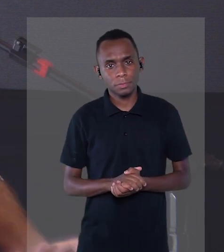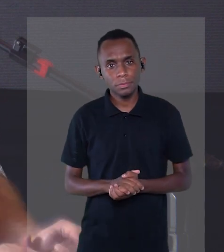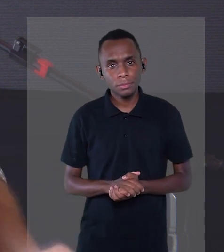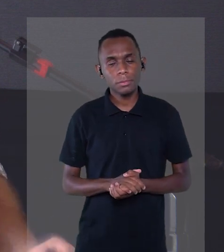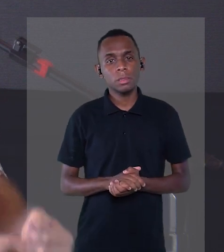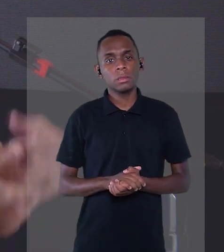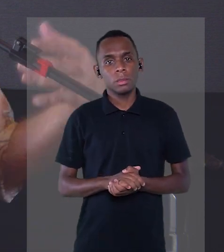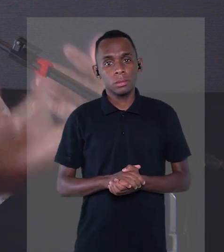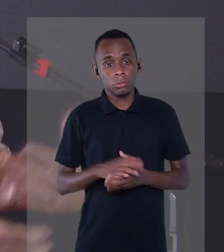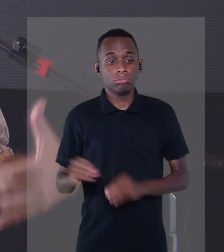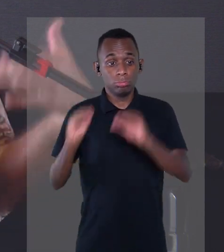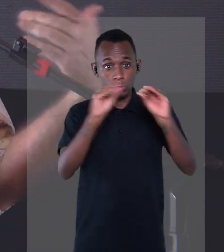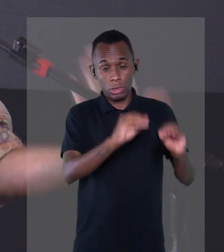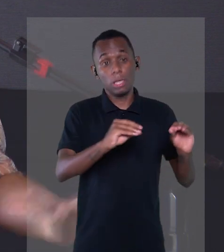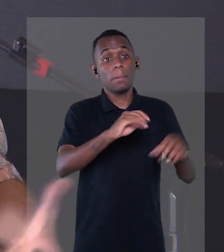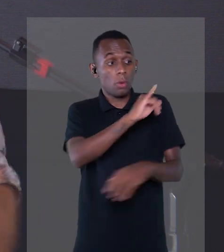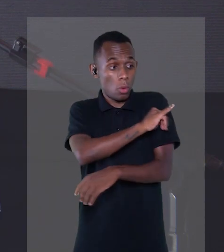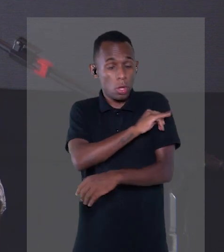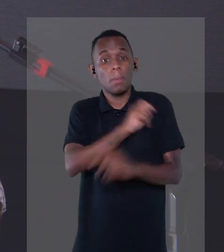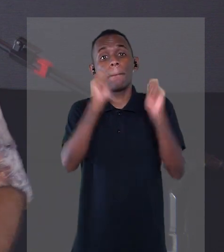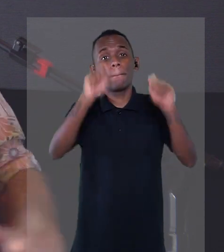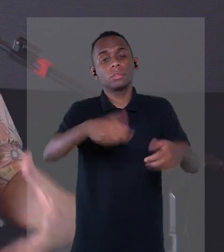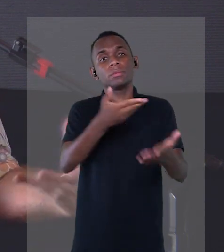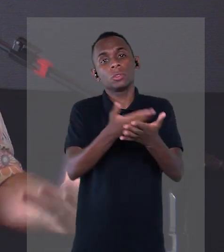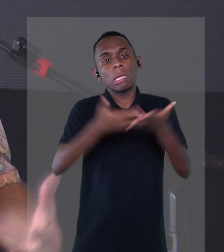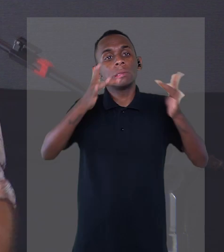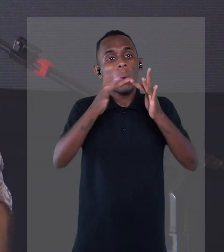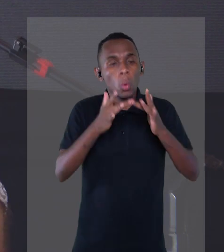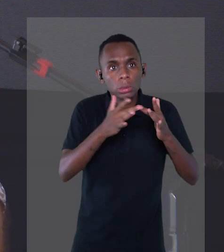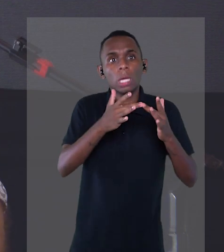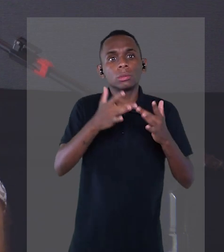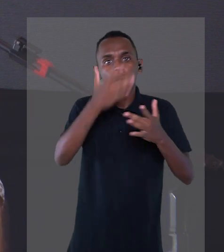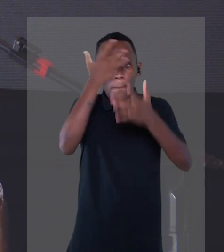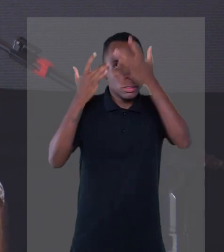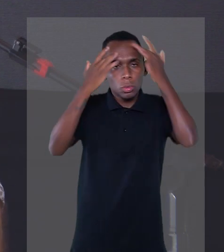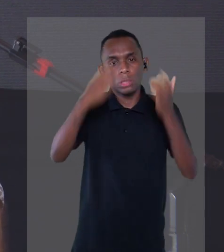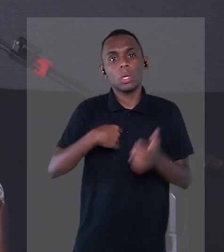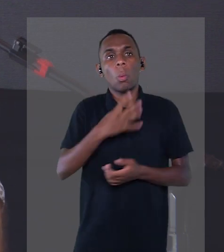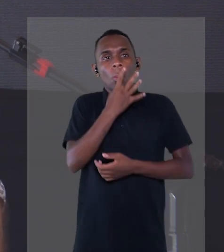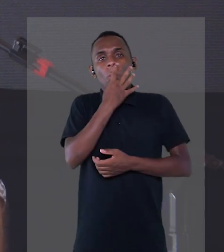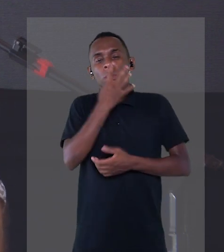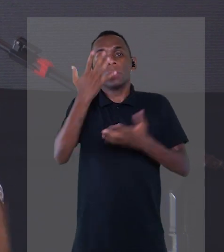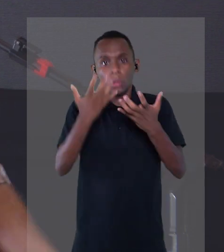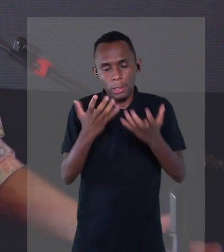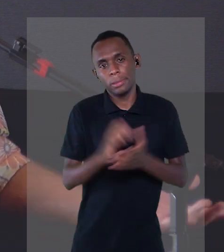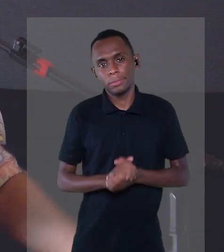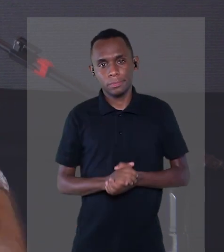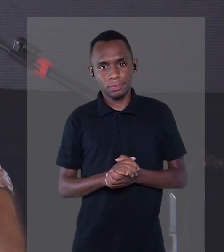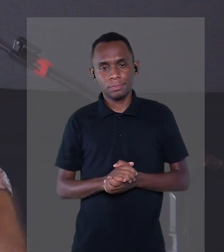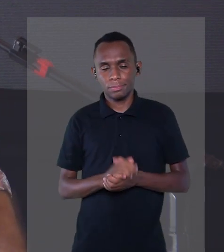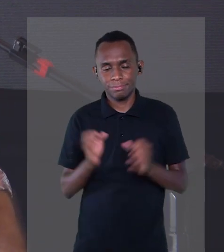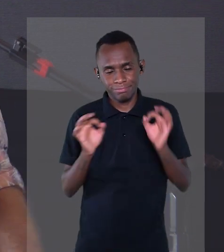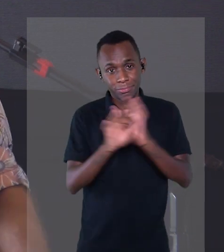para o Rio para isso, para estudar, para estar perto de pessoas que eu admirava, eu queria estar perto deles. E aí,